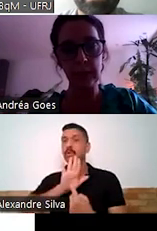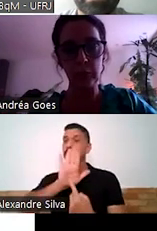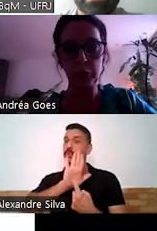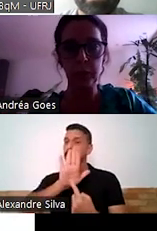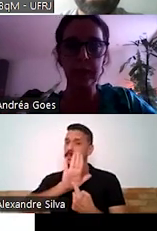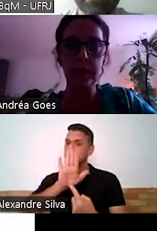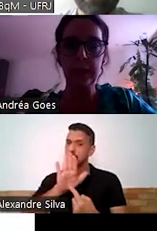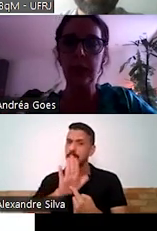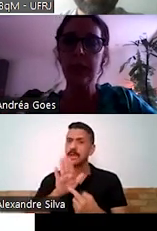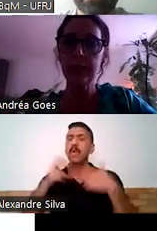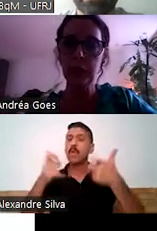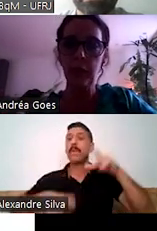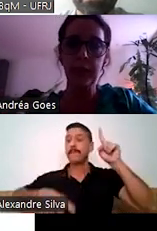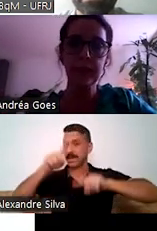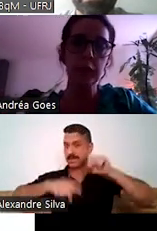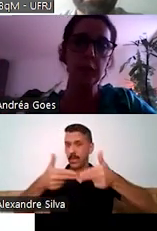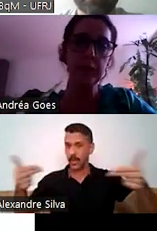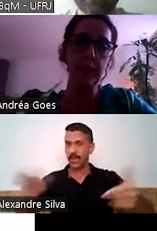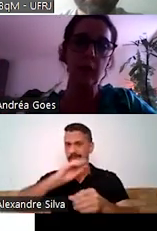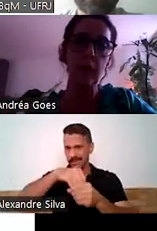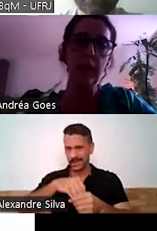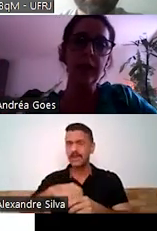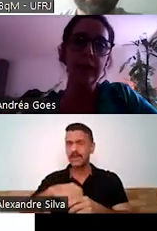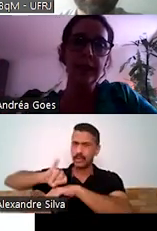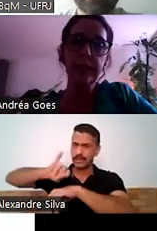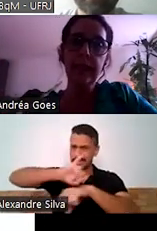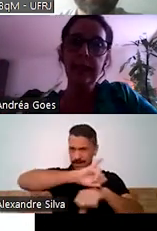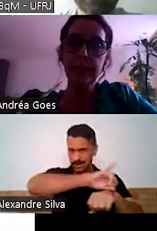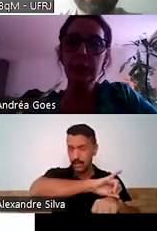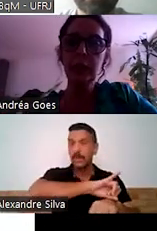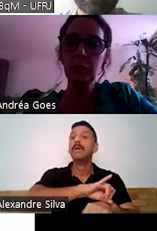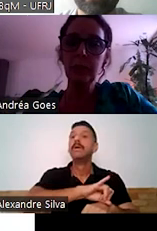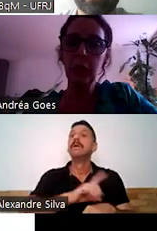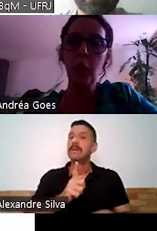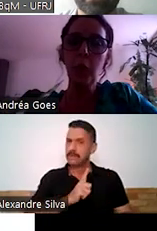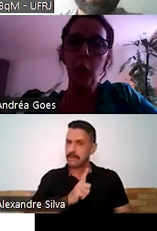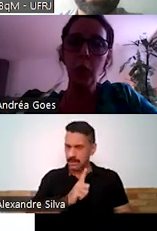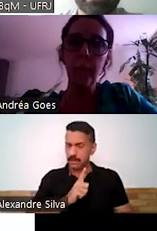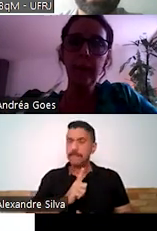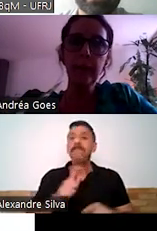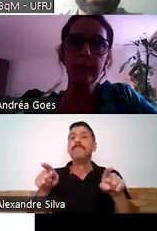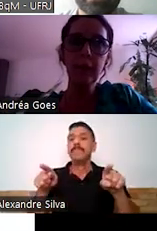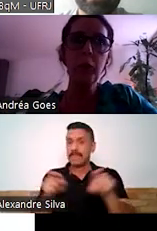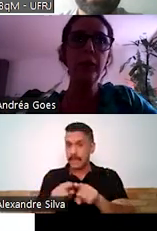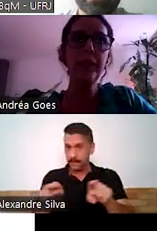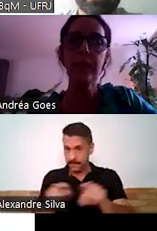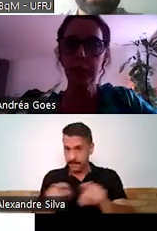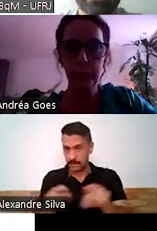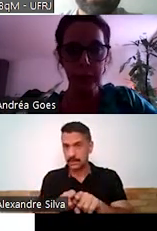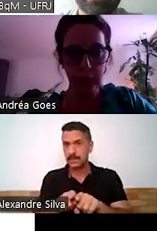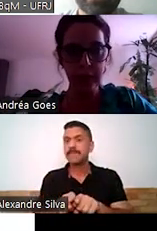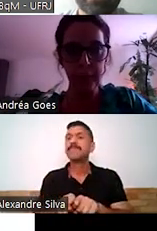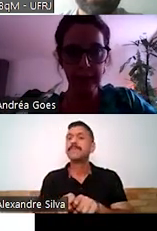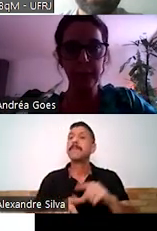para vocês alguns dos materiais que estão nessa exposição. E, além disso, como linhas